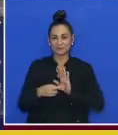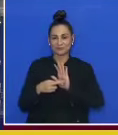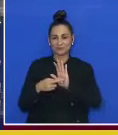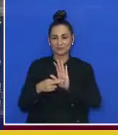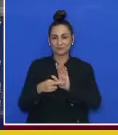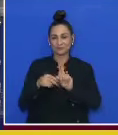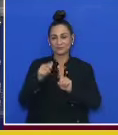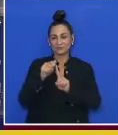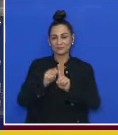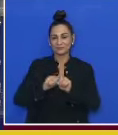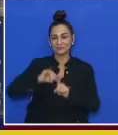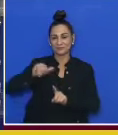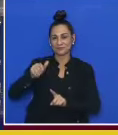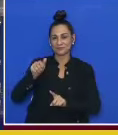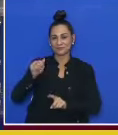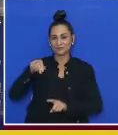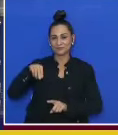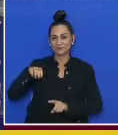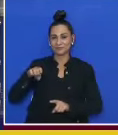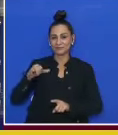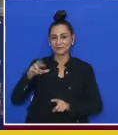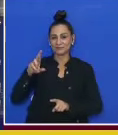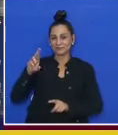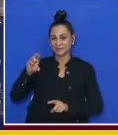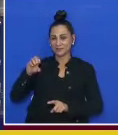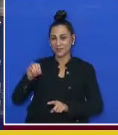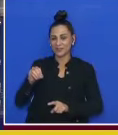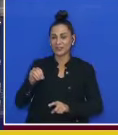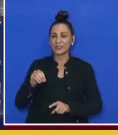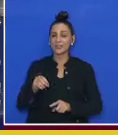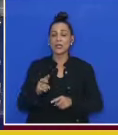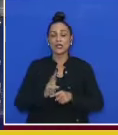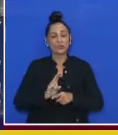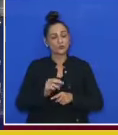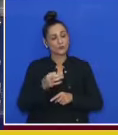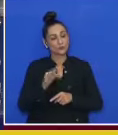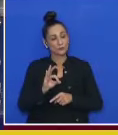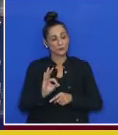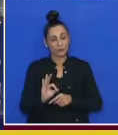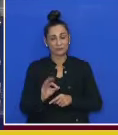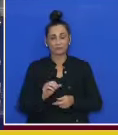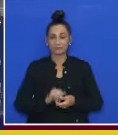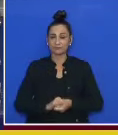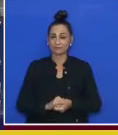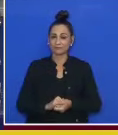ao mês de janeiro. Vamos confirmar mais uma vez, então, com as nossas auditoras.